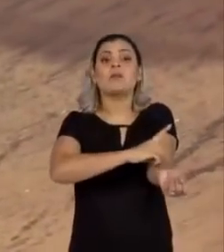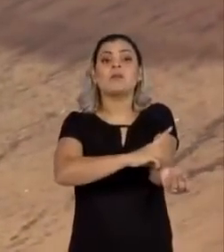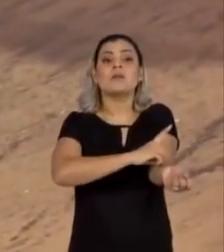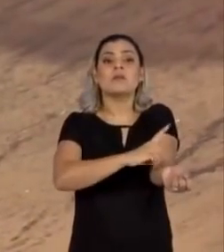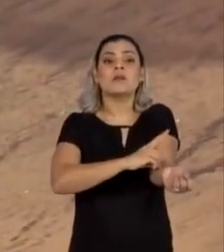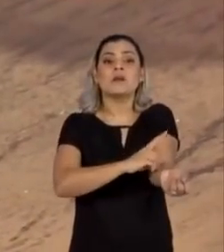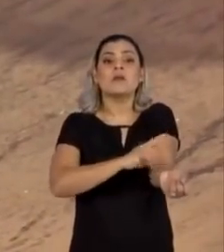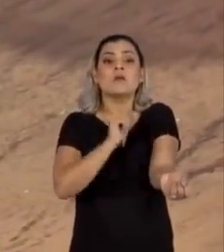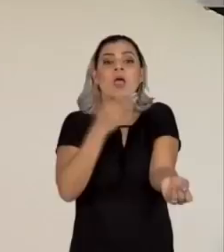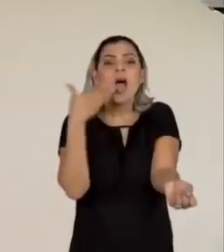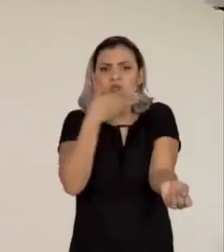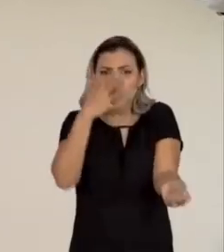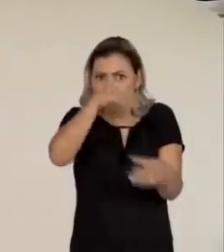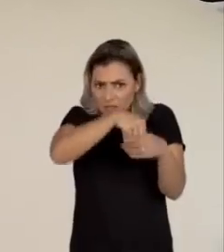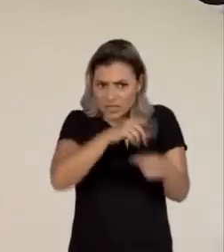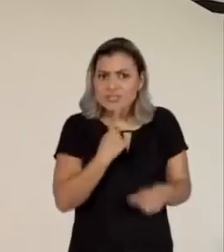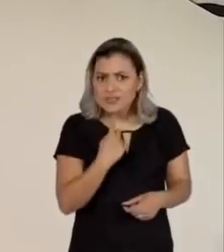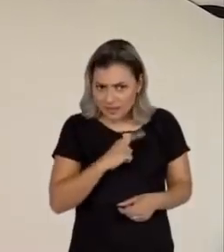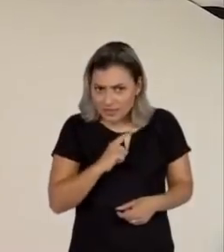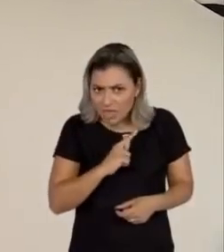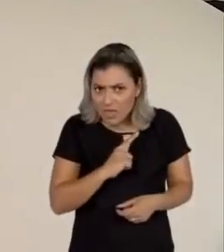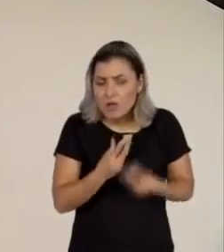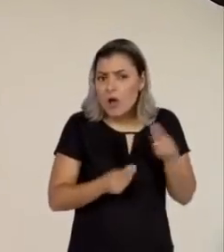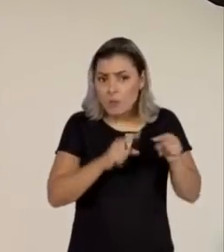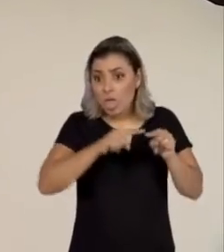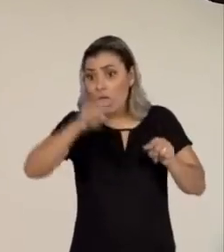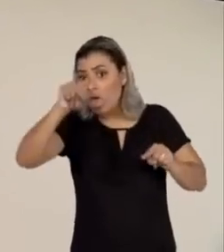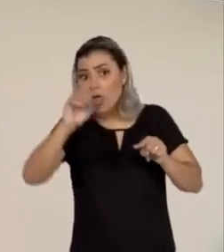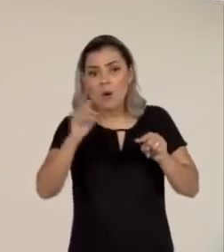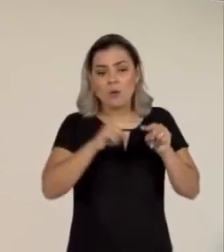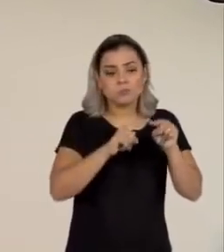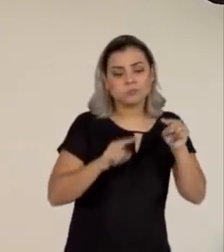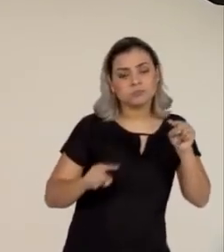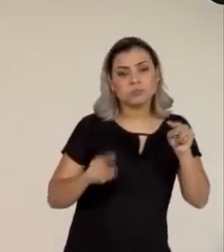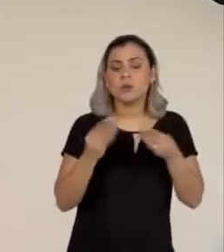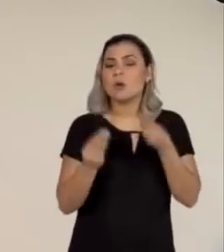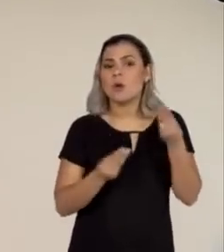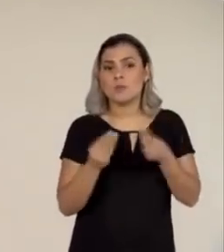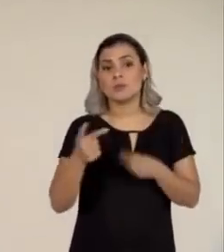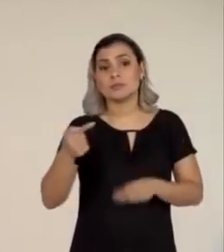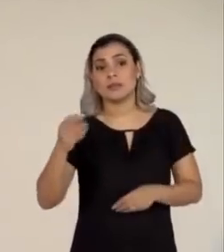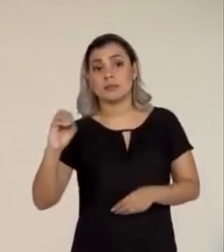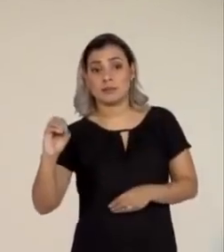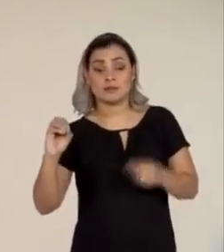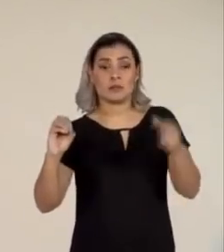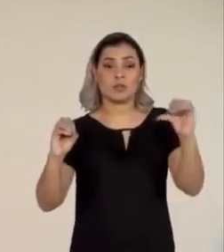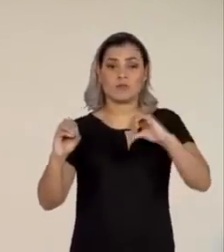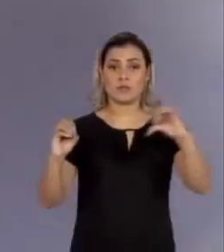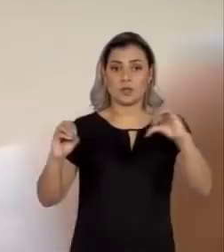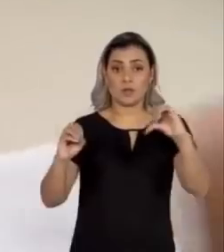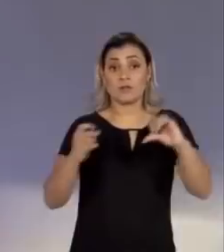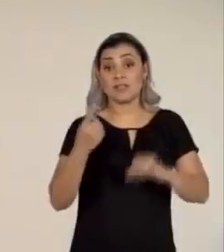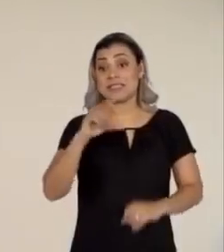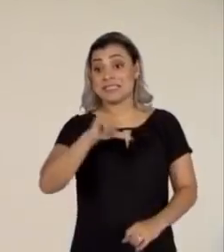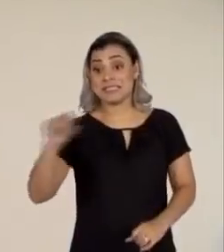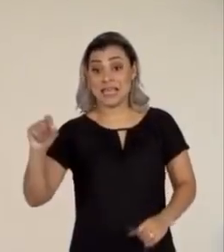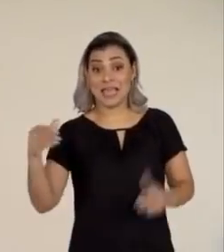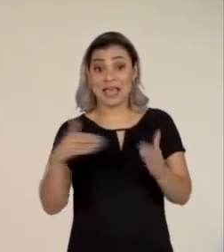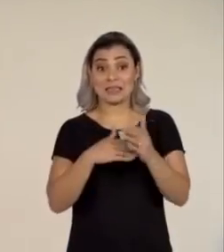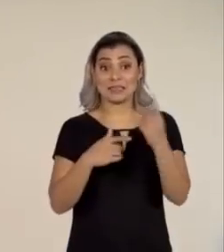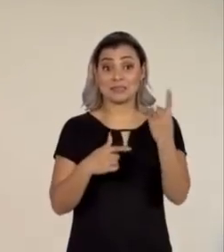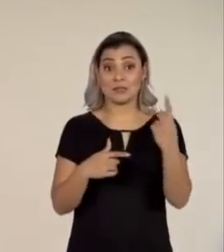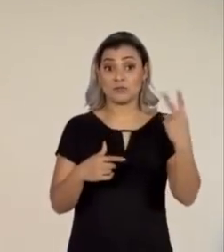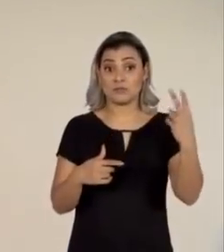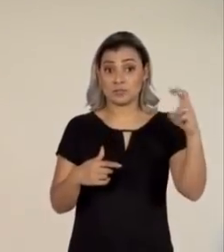glicemia, e dependendo desse nível, você pode ter uma glicemia normal, 70 a 99. Entre 100 a 125, ela é